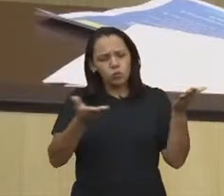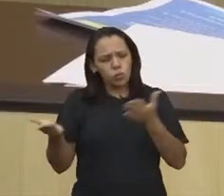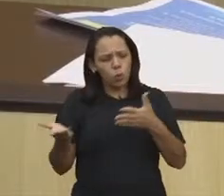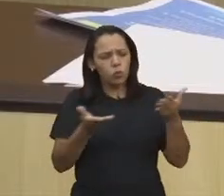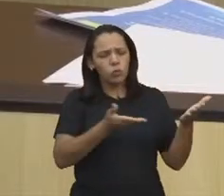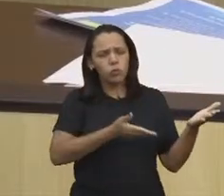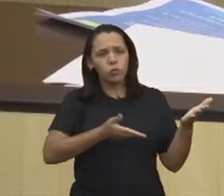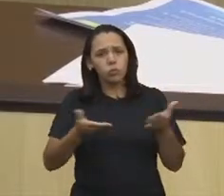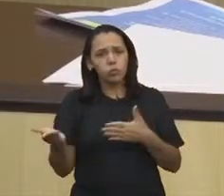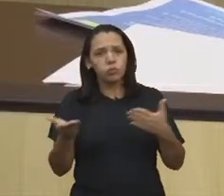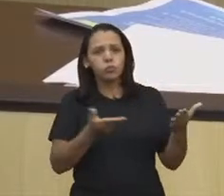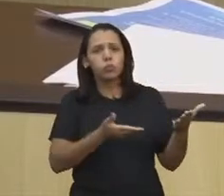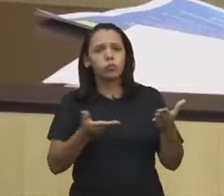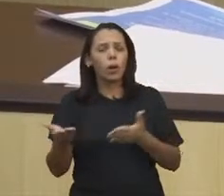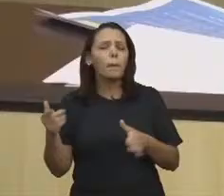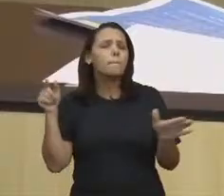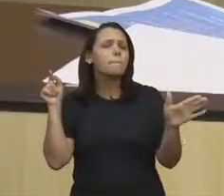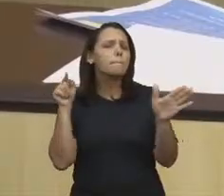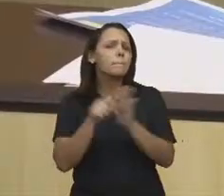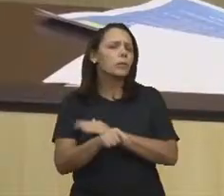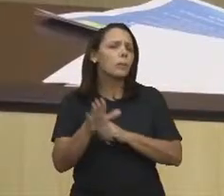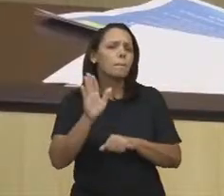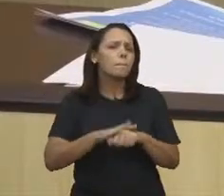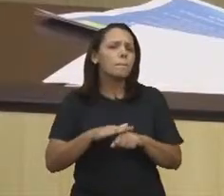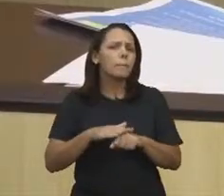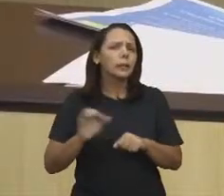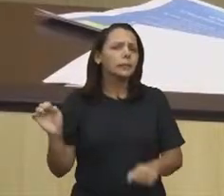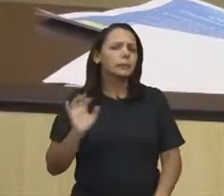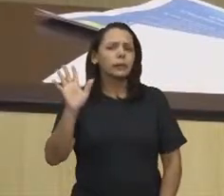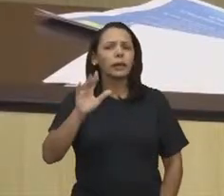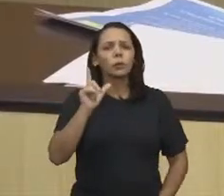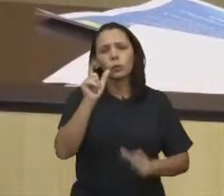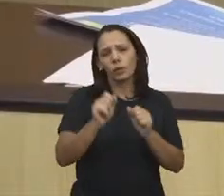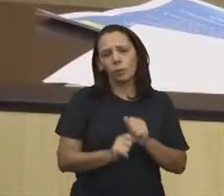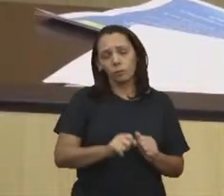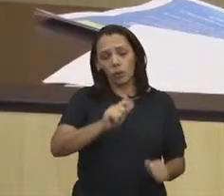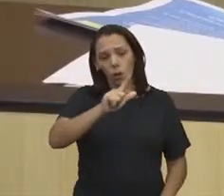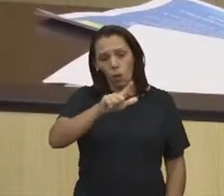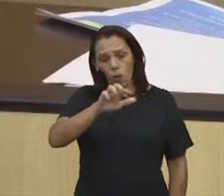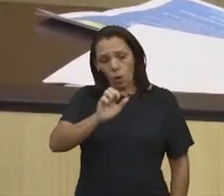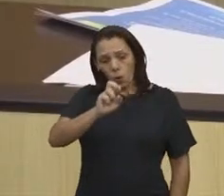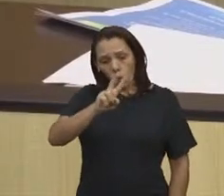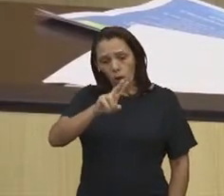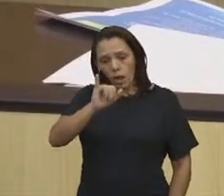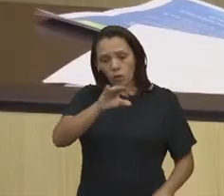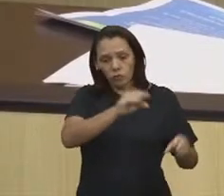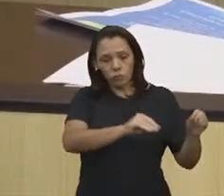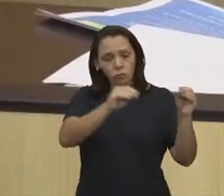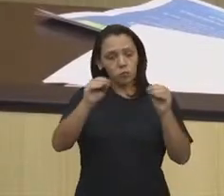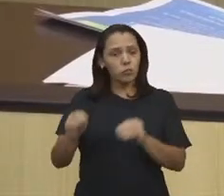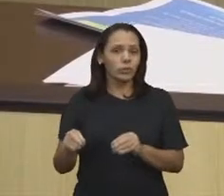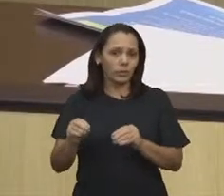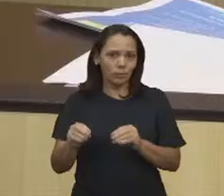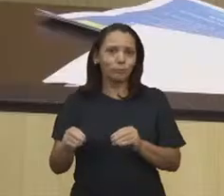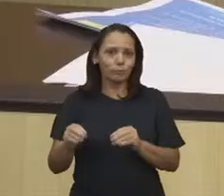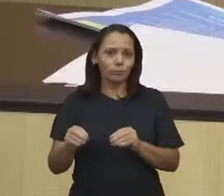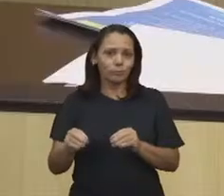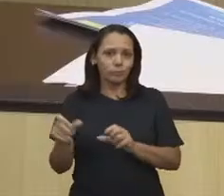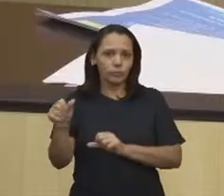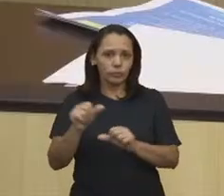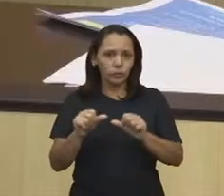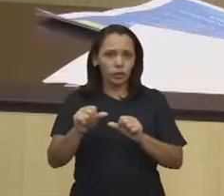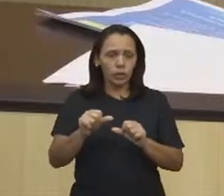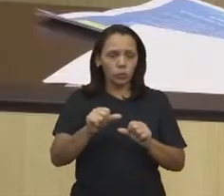caro? Mudar um leve que tem no Cidade de Salvador, no final da Rua